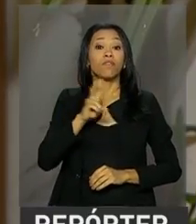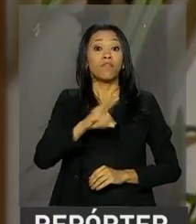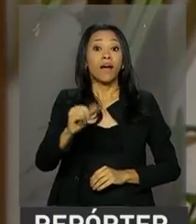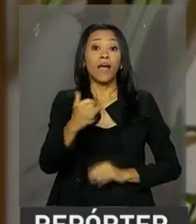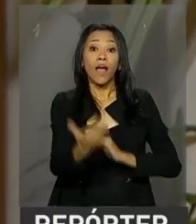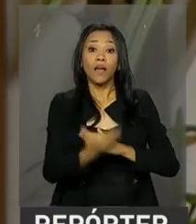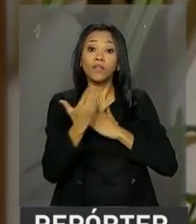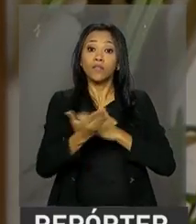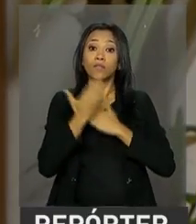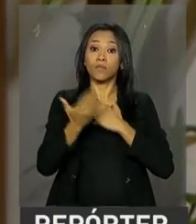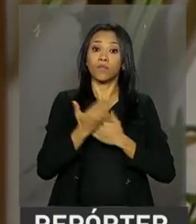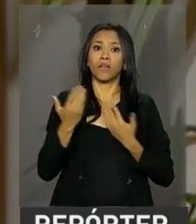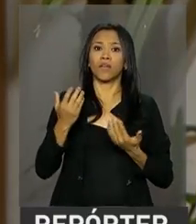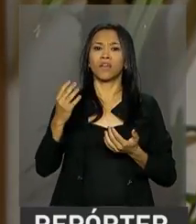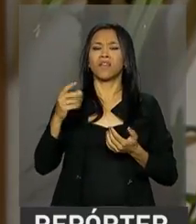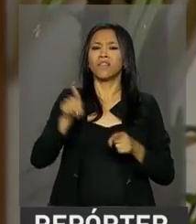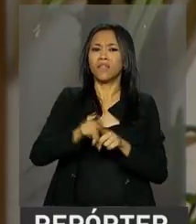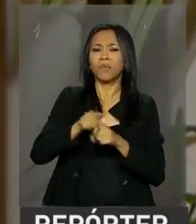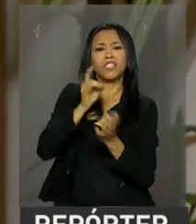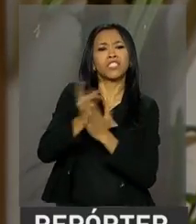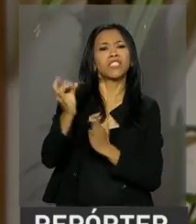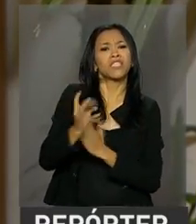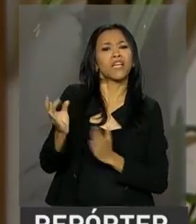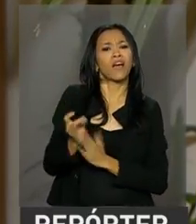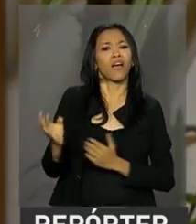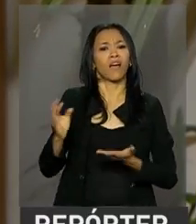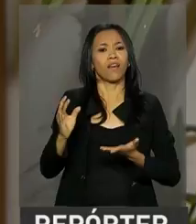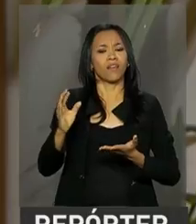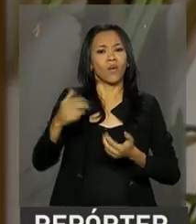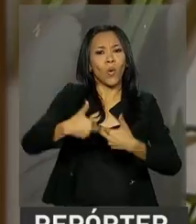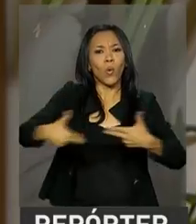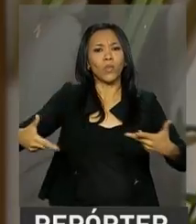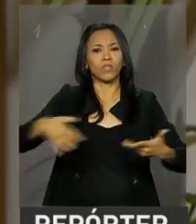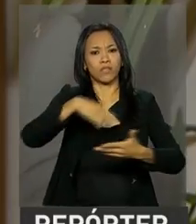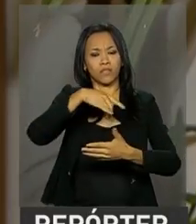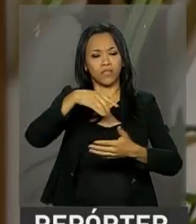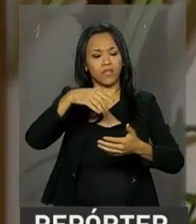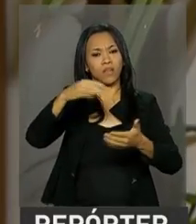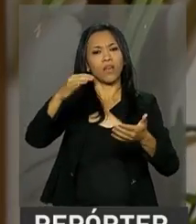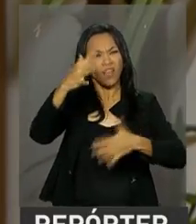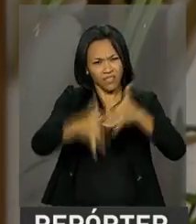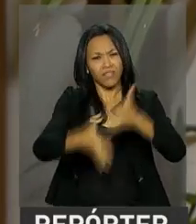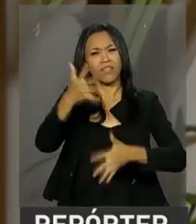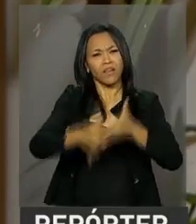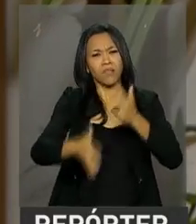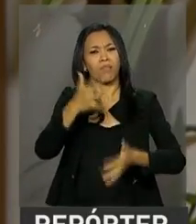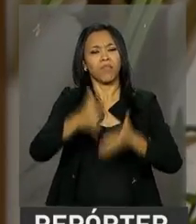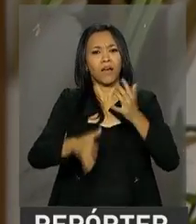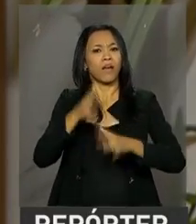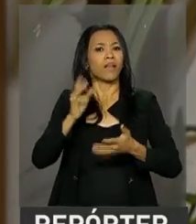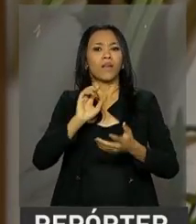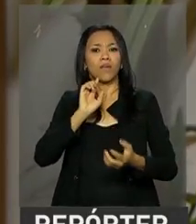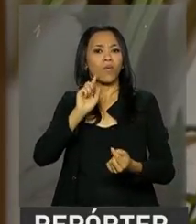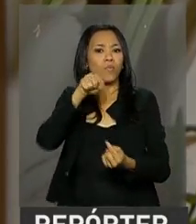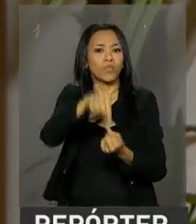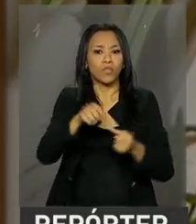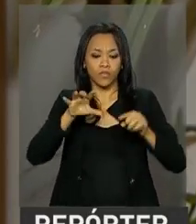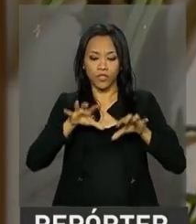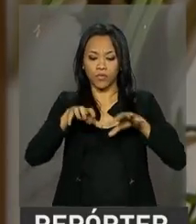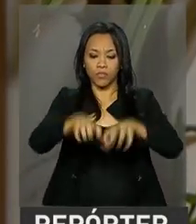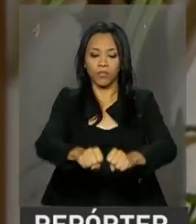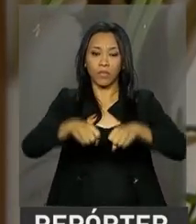que desburocratizam ou ampliam o alcance dessas unidades para que a regularização fundiária no